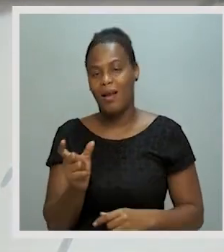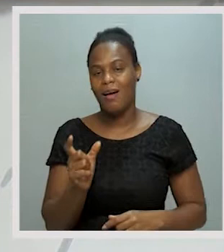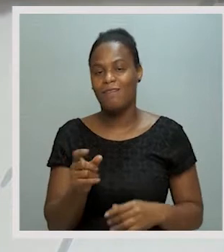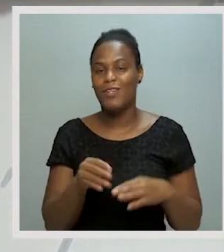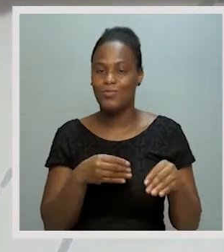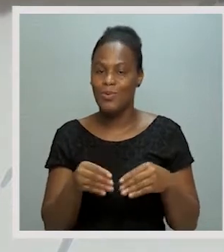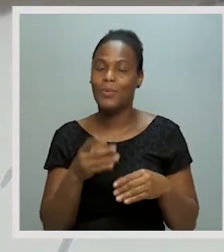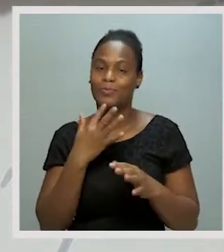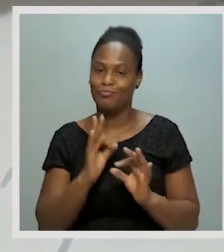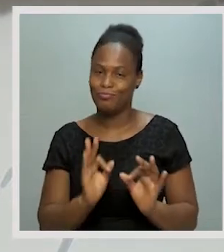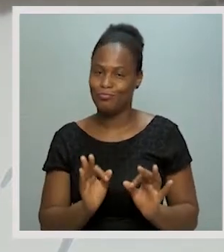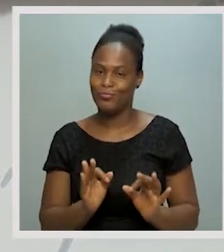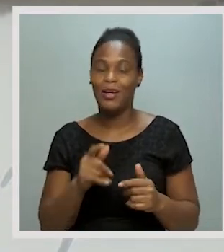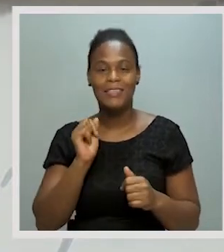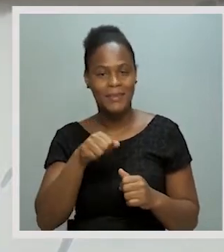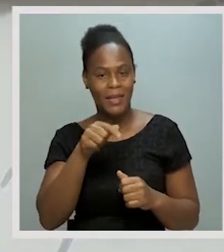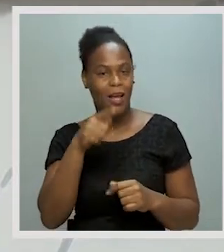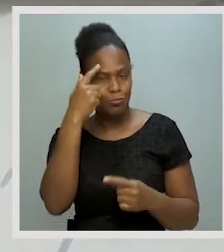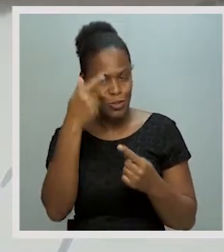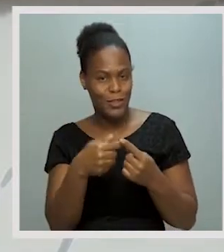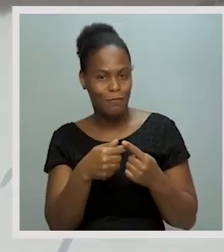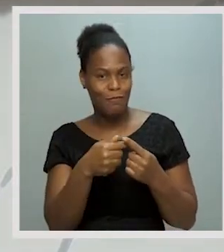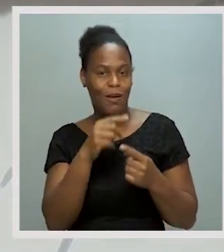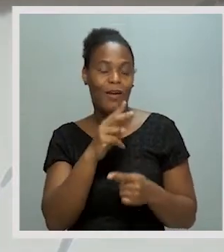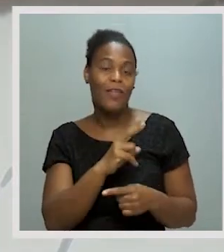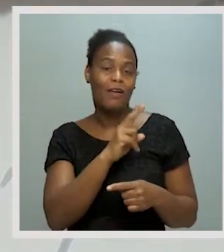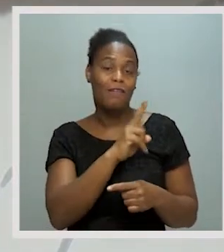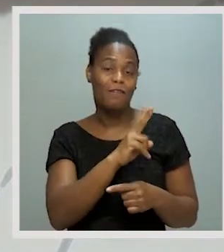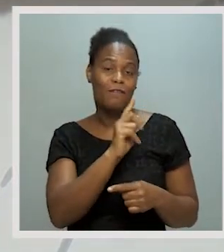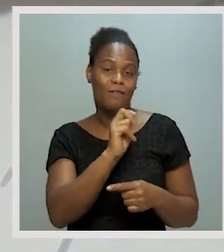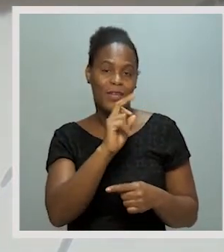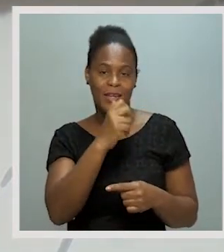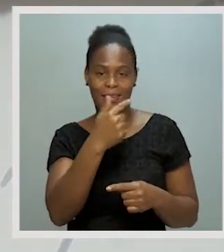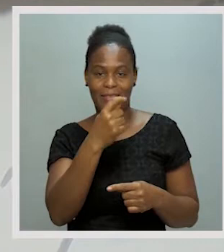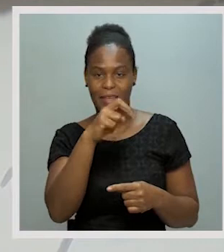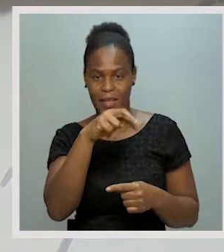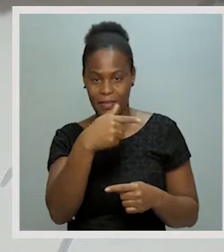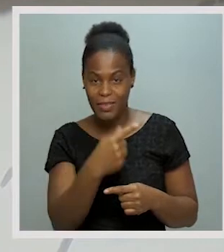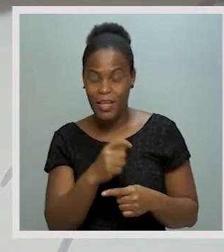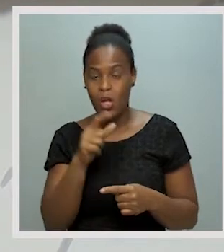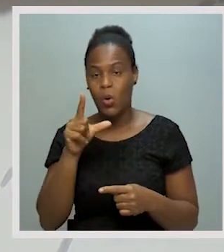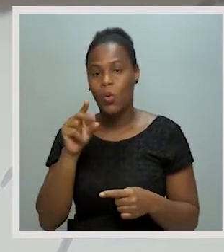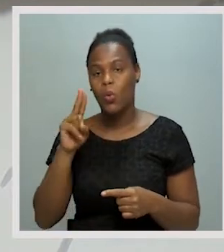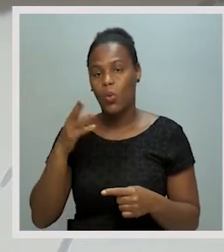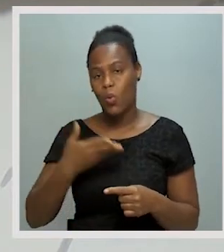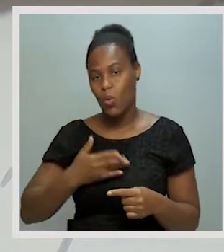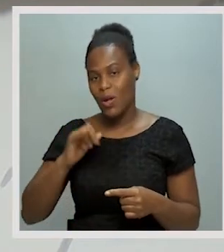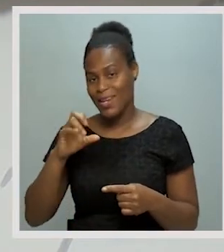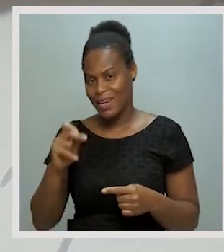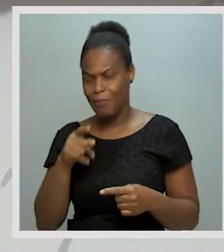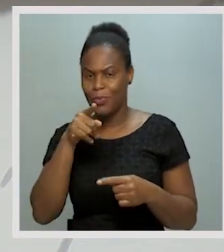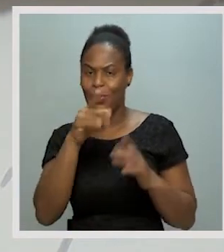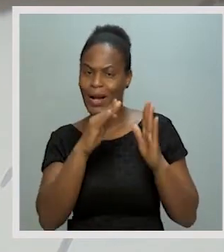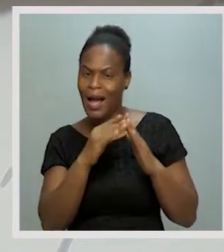palavras, exatamente. É isto que é o objetivo da vertente lúdica. é tentar divertir-se.